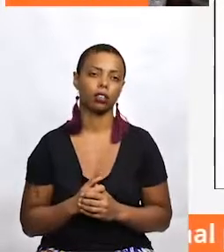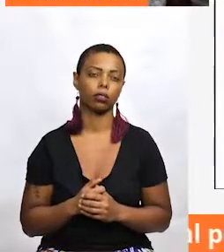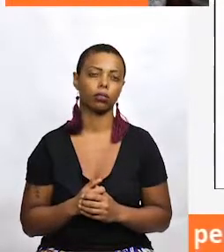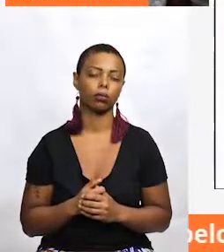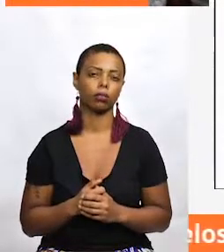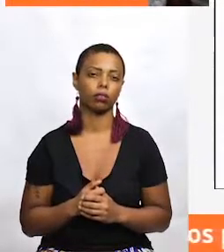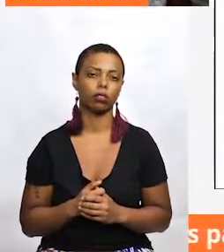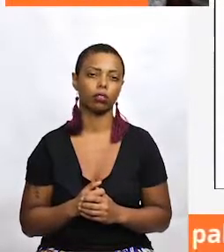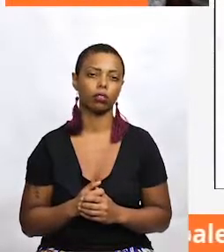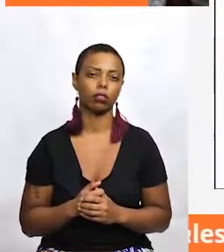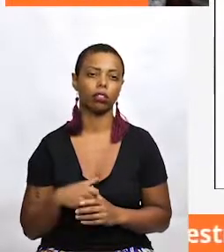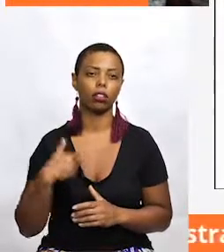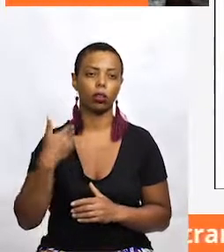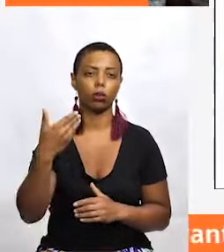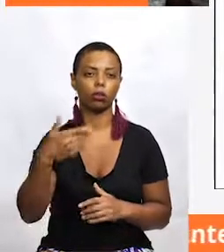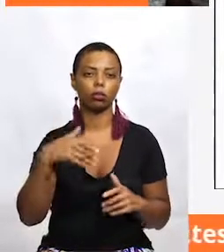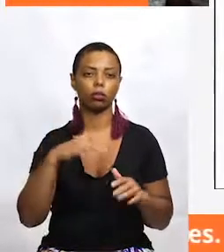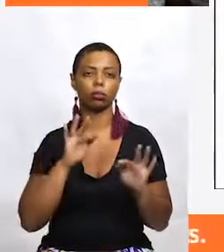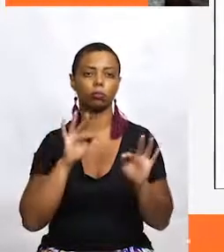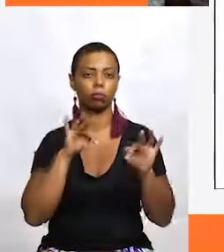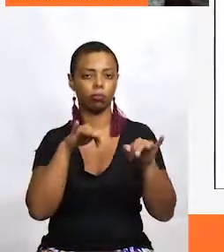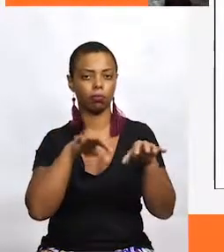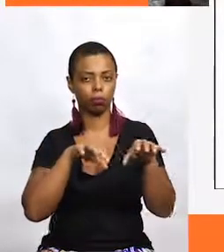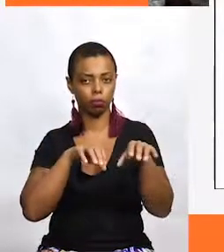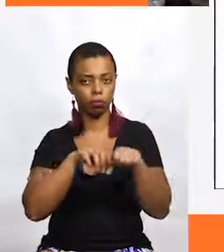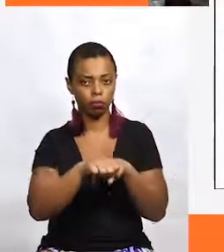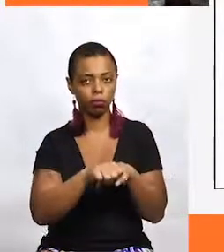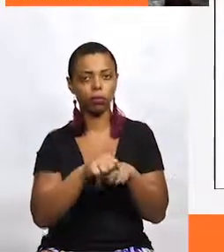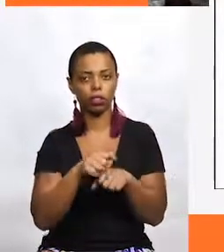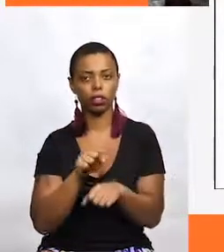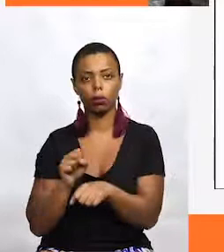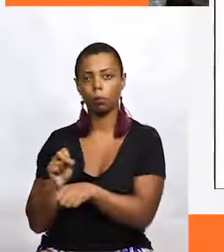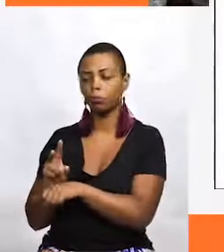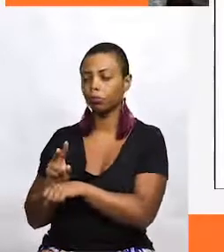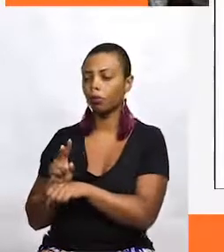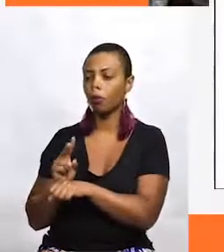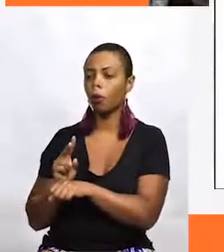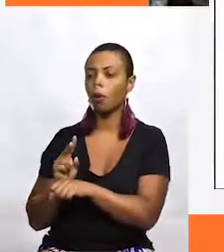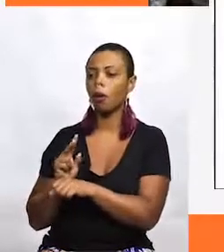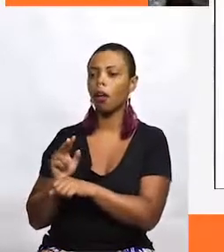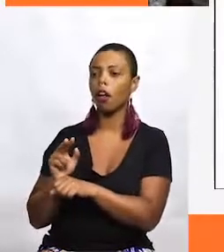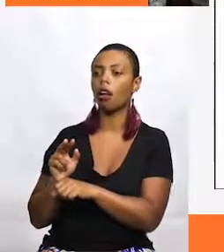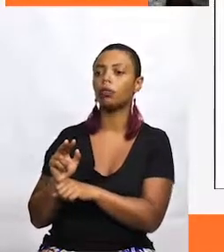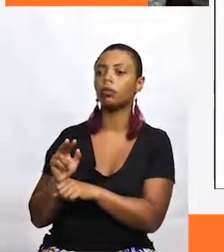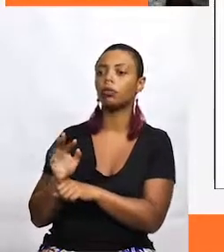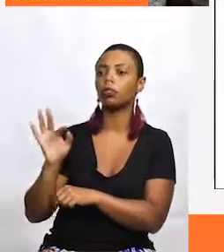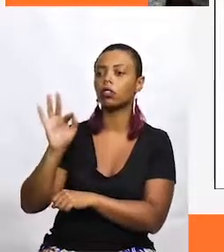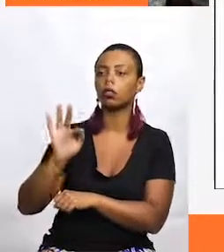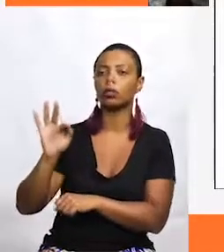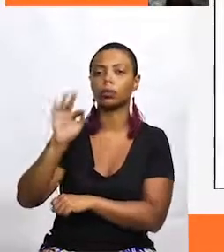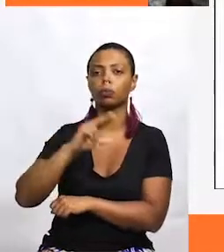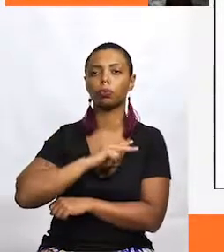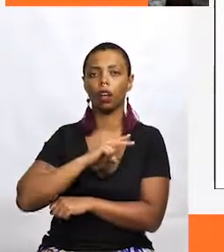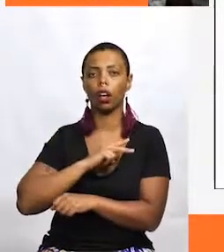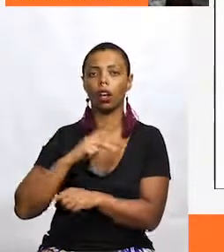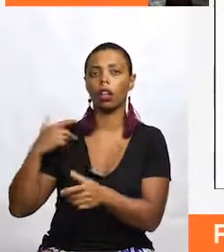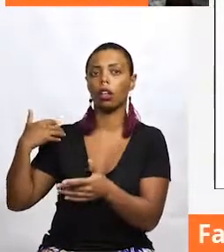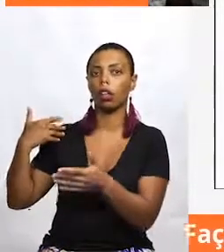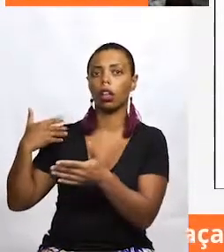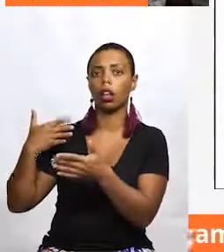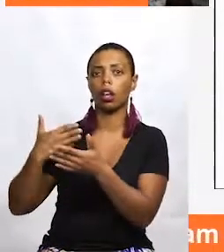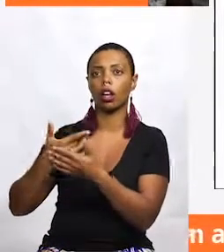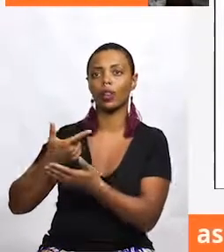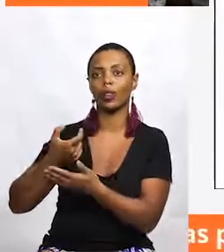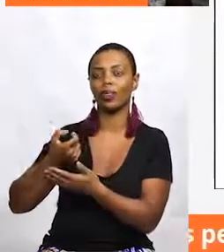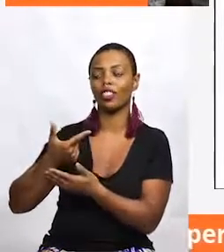termino a especialização e já começo a lecionar numa instituição privada, cujo ciclo terminou agora, em 2020, então